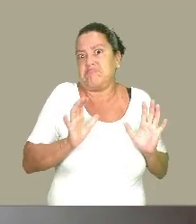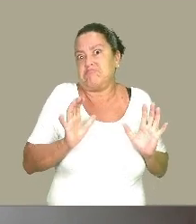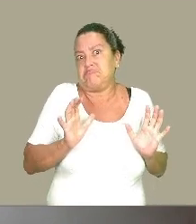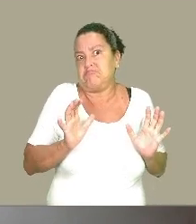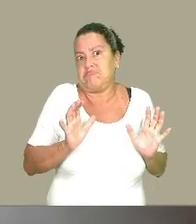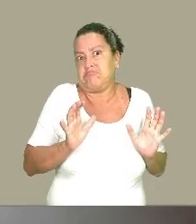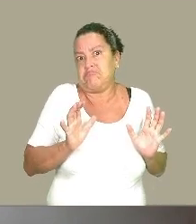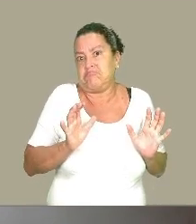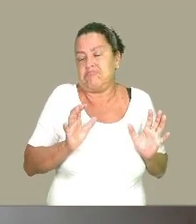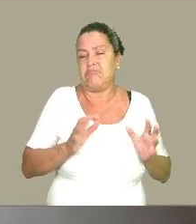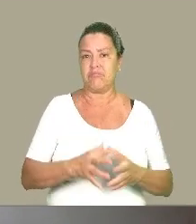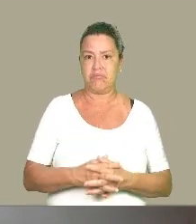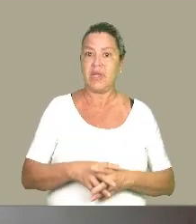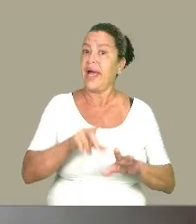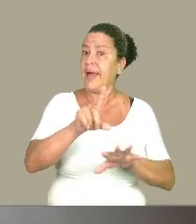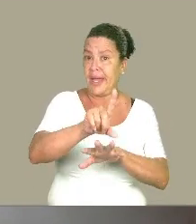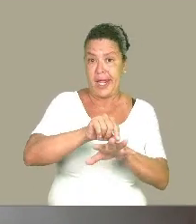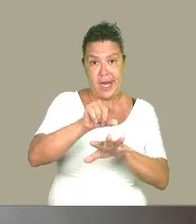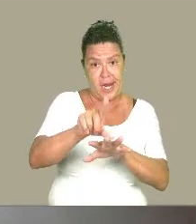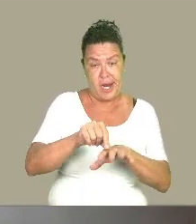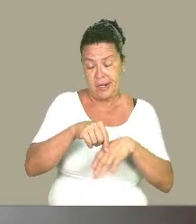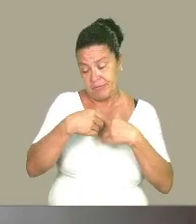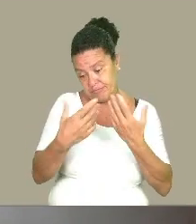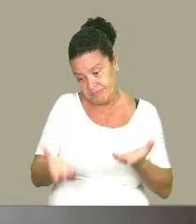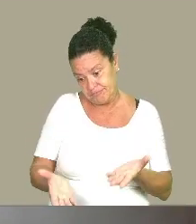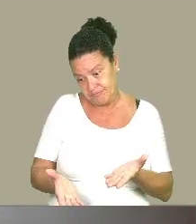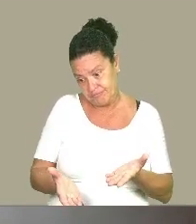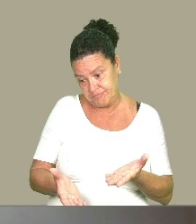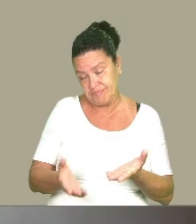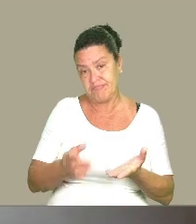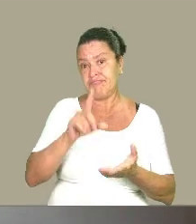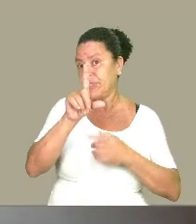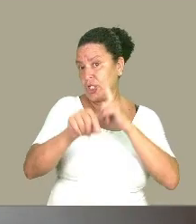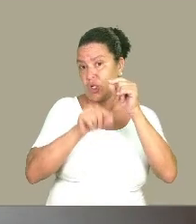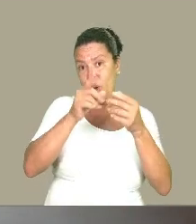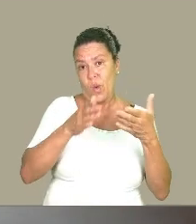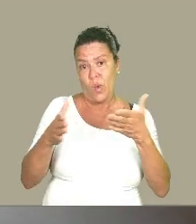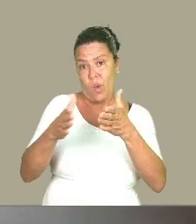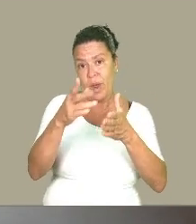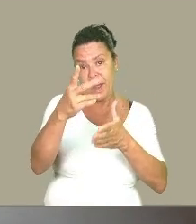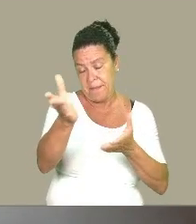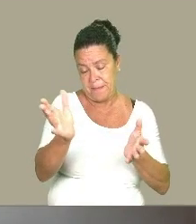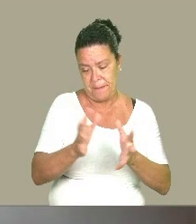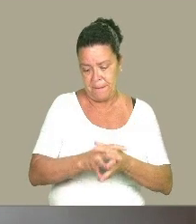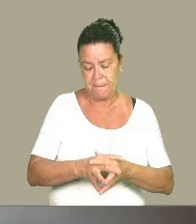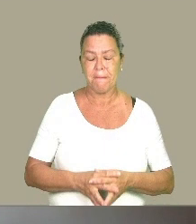importa. O livre-arbítrio está aí para que os homens definam o caminho que devem tomar.